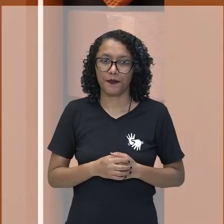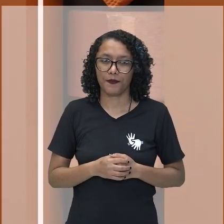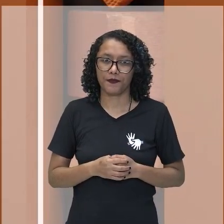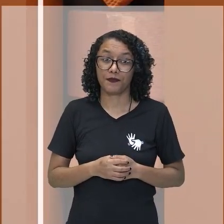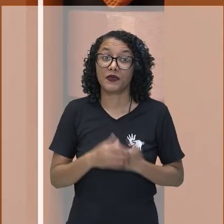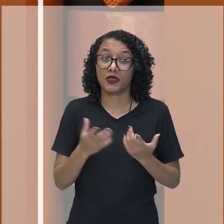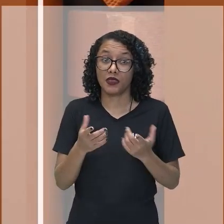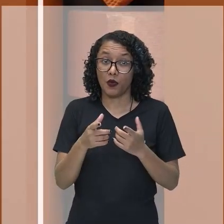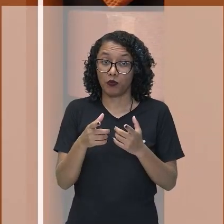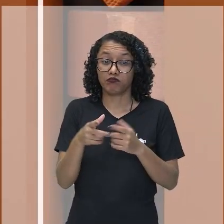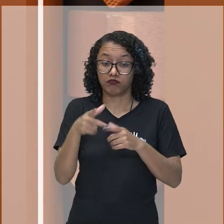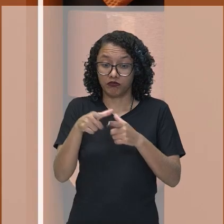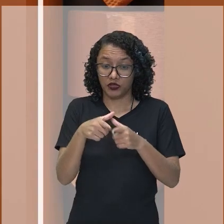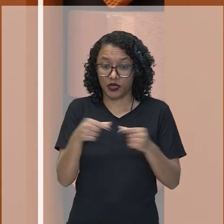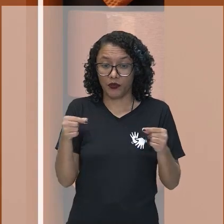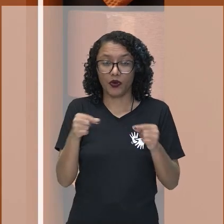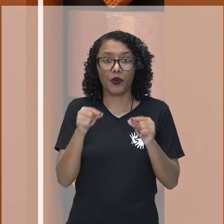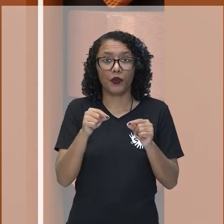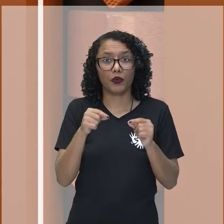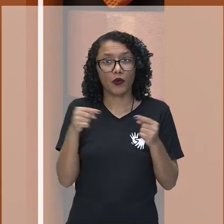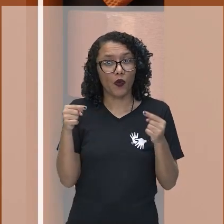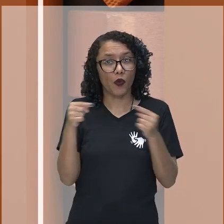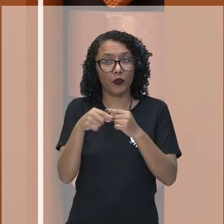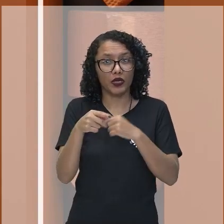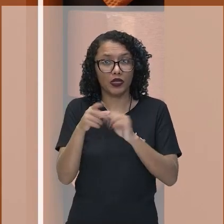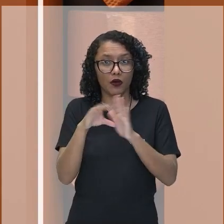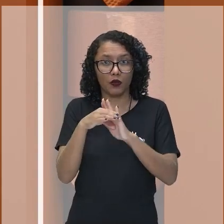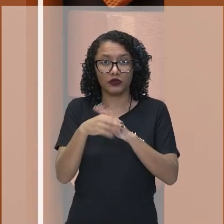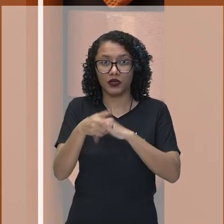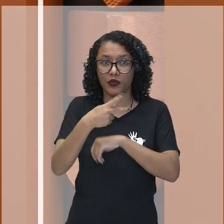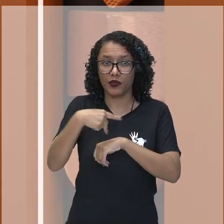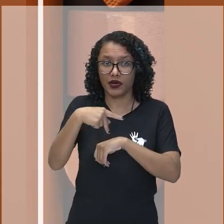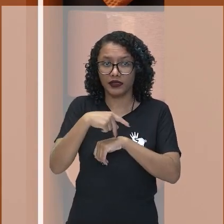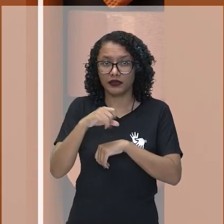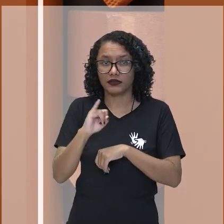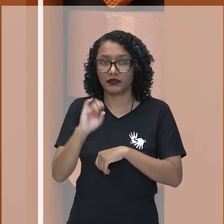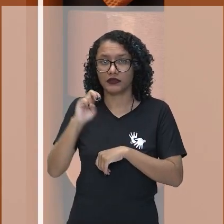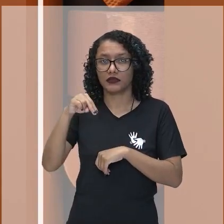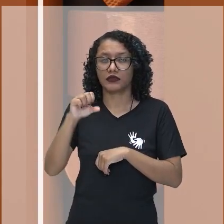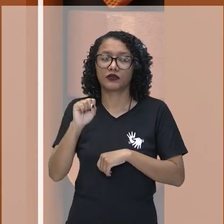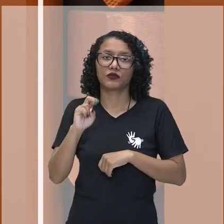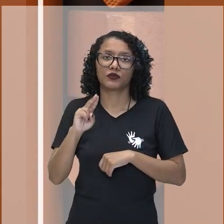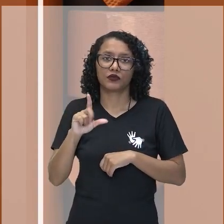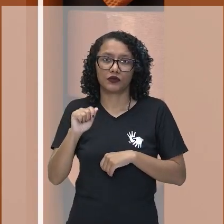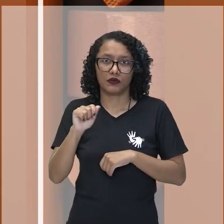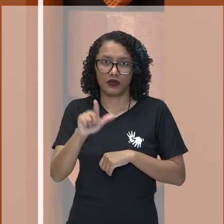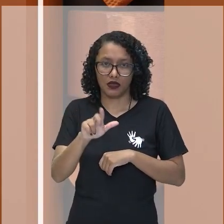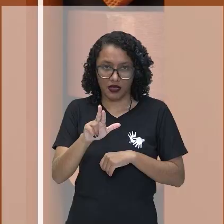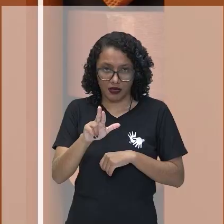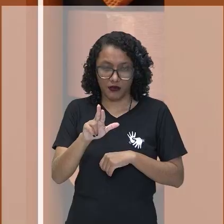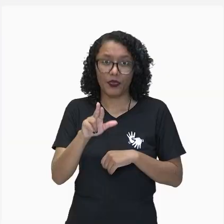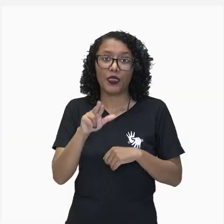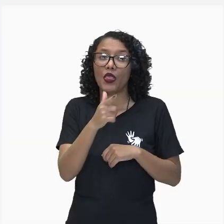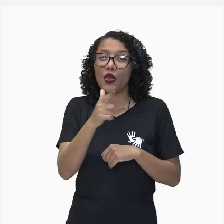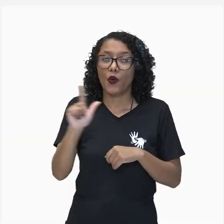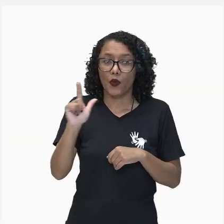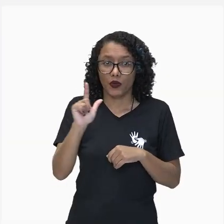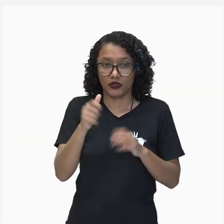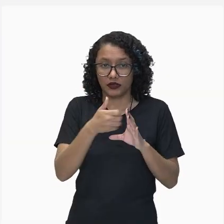um país insular. Outras características gerais do Japão, gente, olha